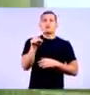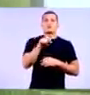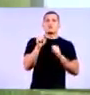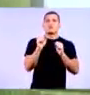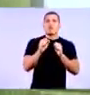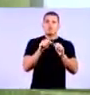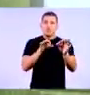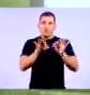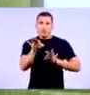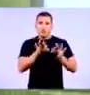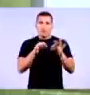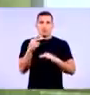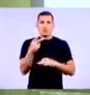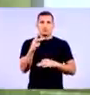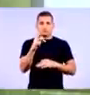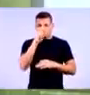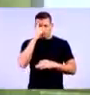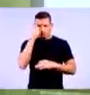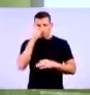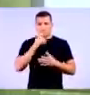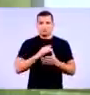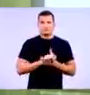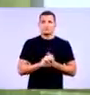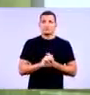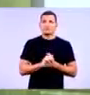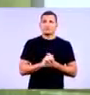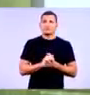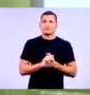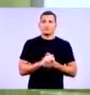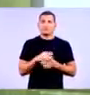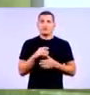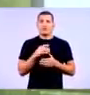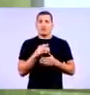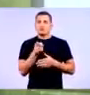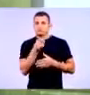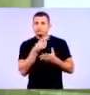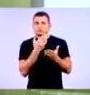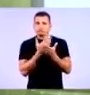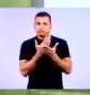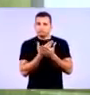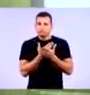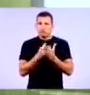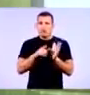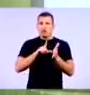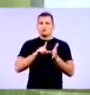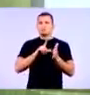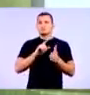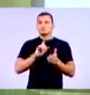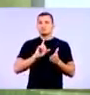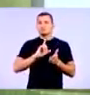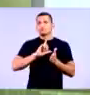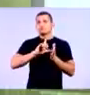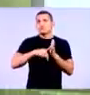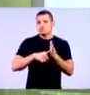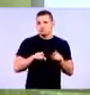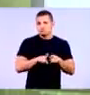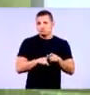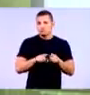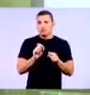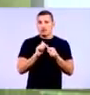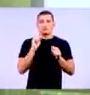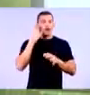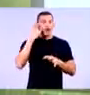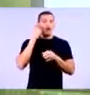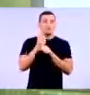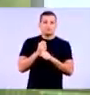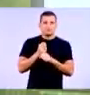organizar as suas ideias. Tanto a princípio, quando você vai estudar, quanto depois que você estuda, para você fazer uma revisão desses